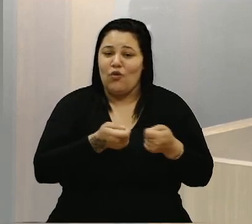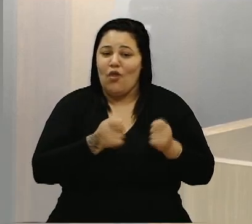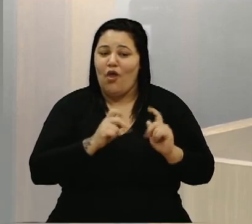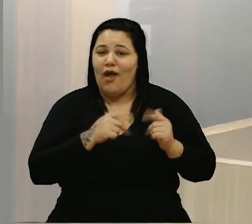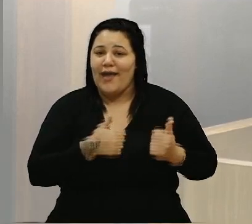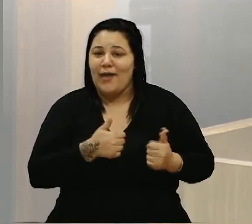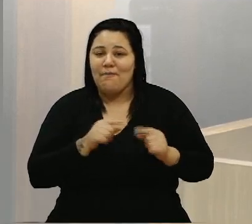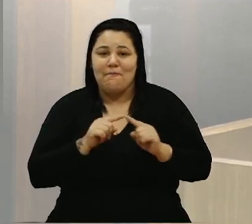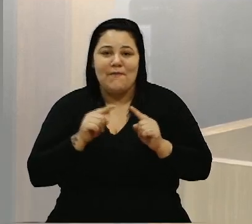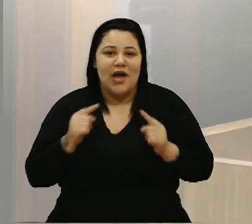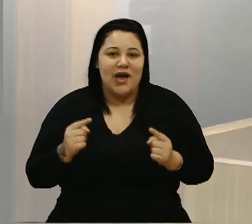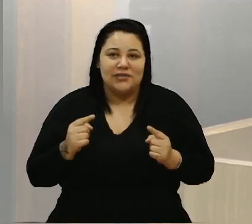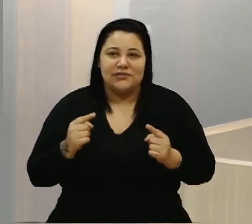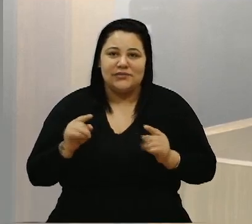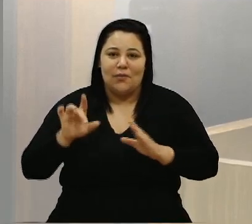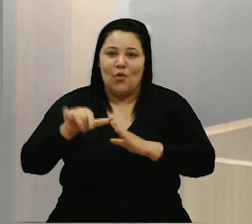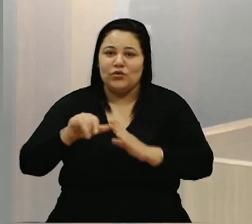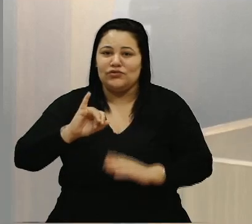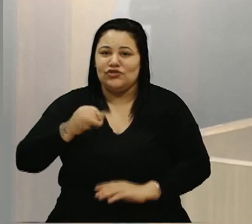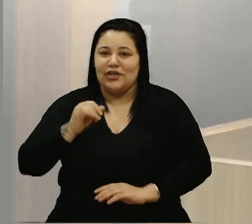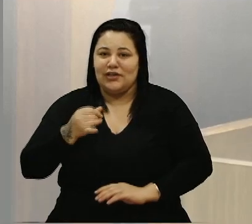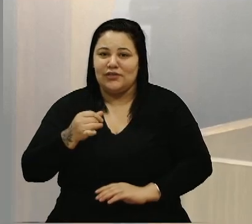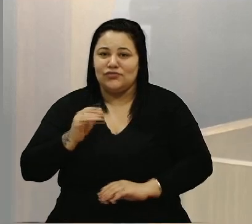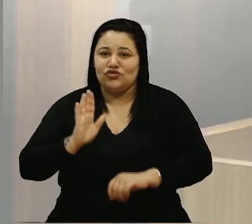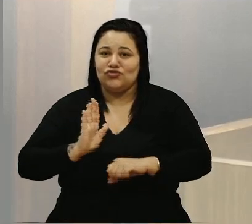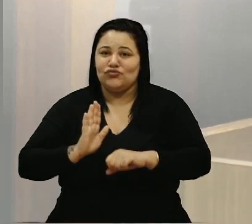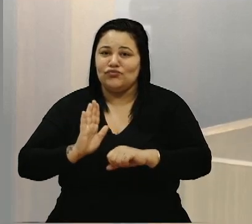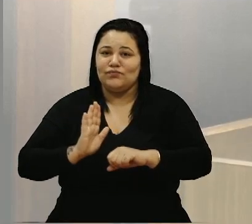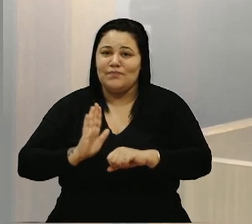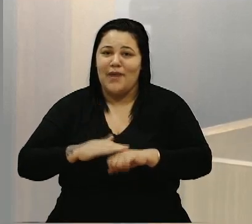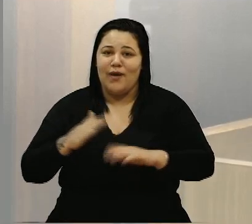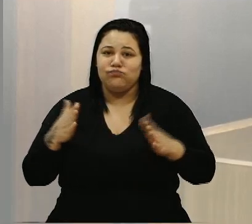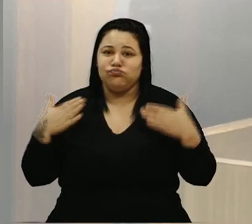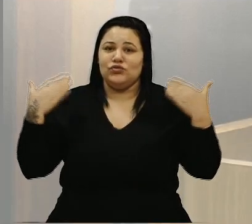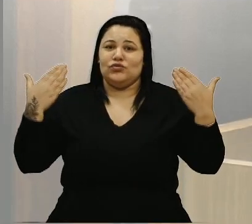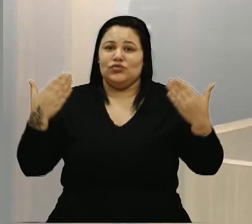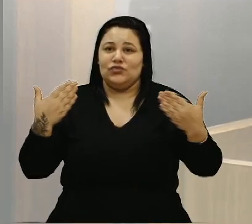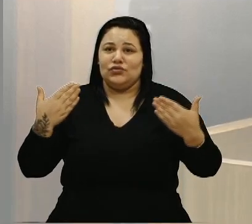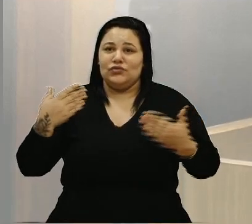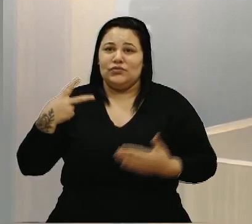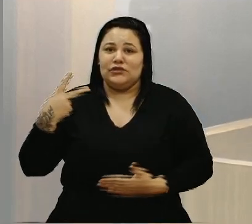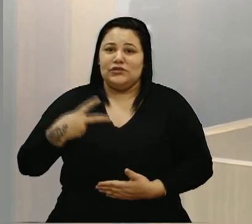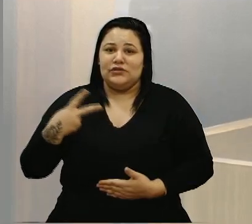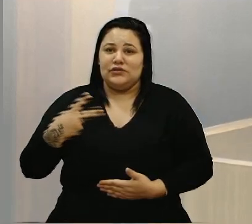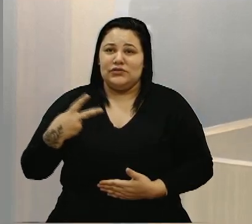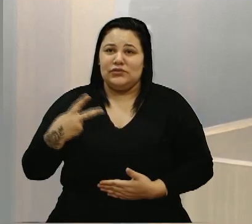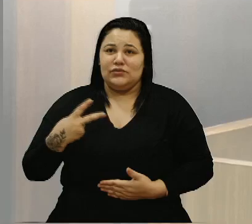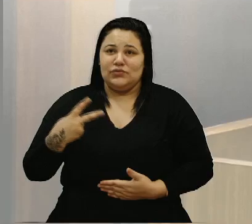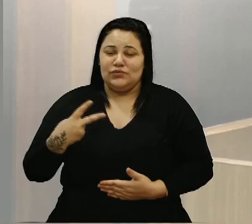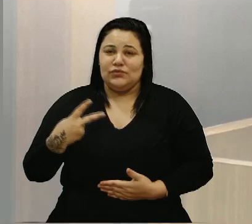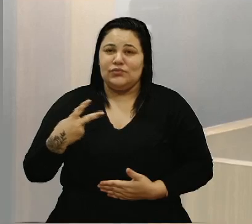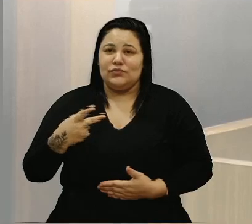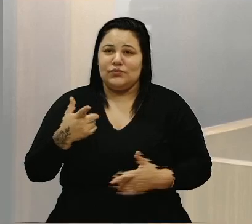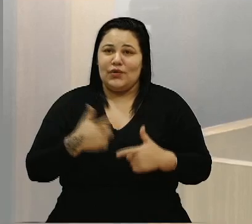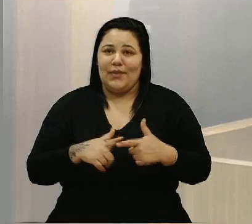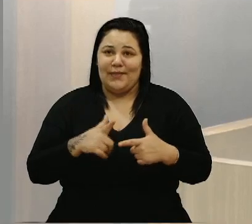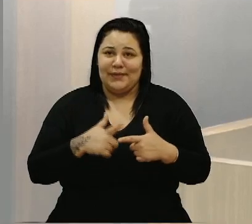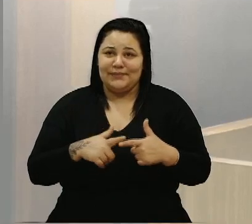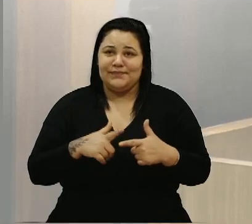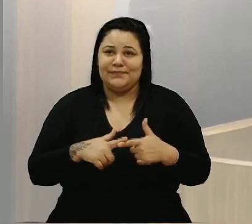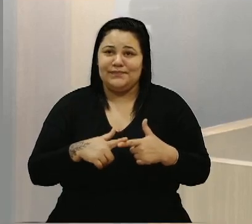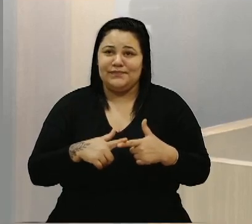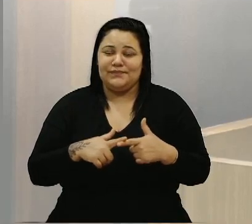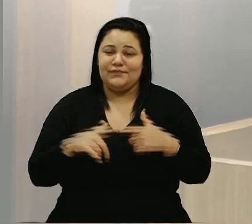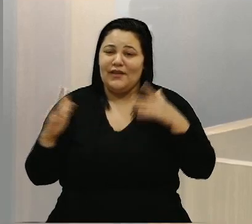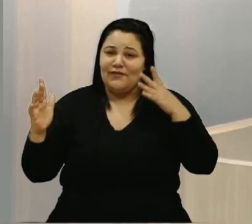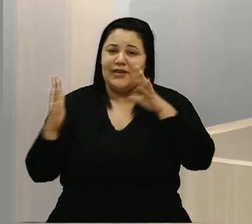Mas, em meados de janeiro, já fomos surpreendidos pela segunda grande onda que assolou o nosso município, né?